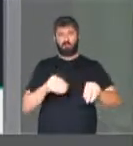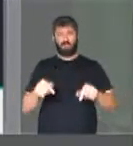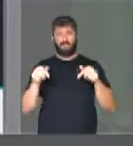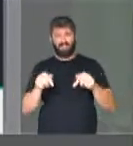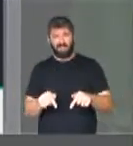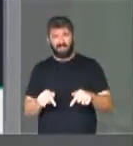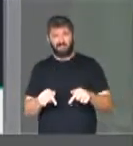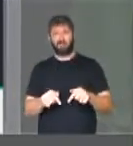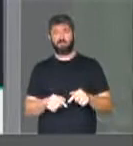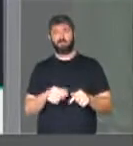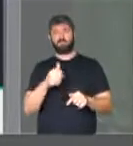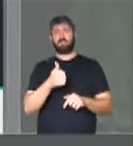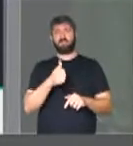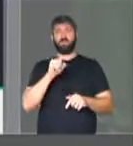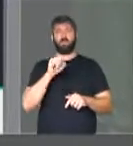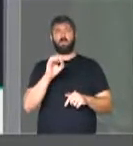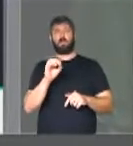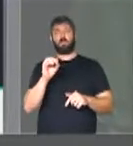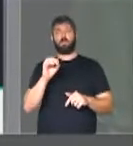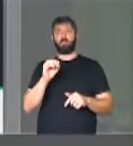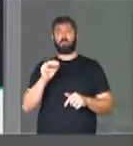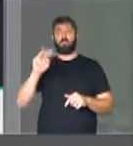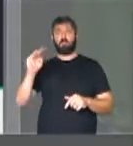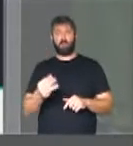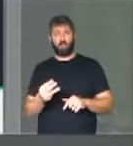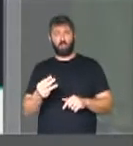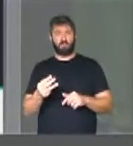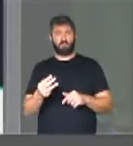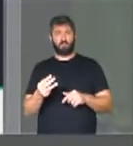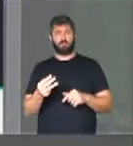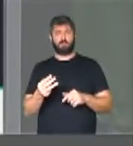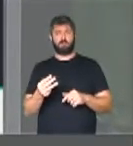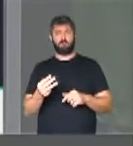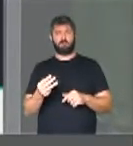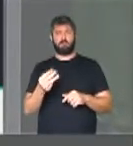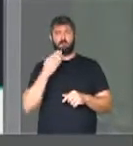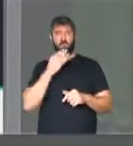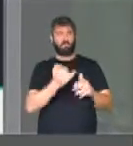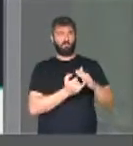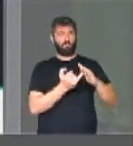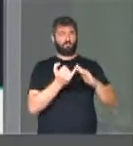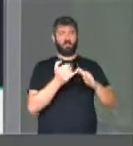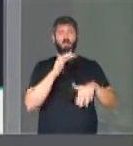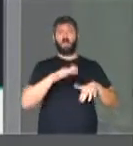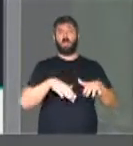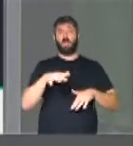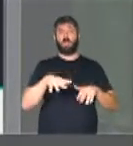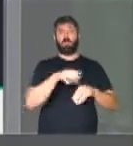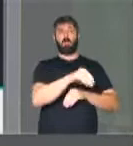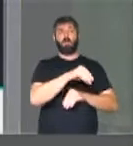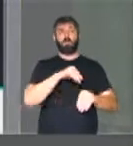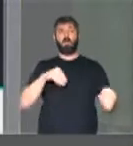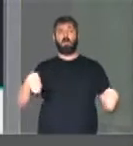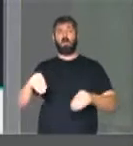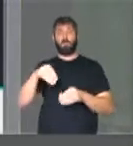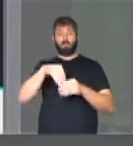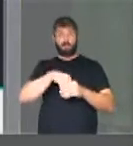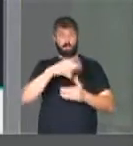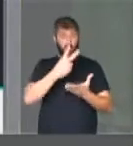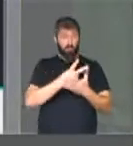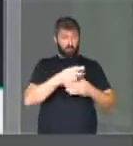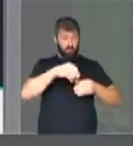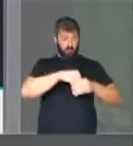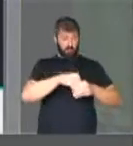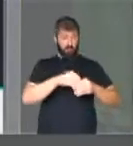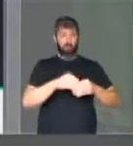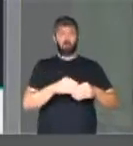aqui, 180 bilhões, em favor de uma instituição, às vezes remanejando dentro de uma própria